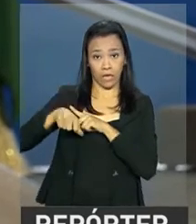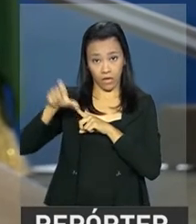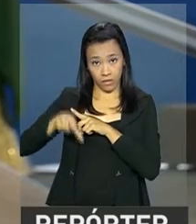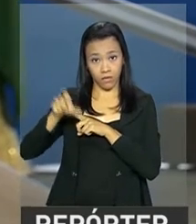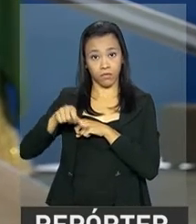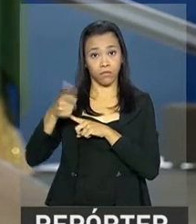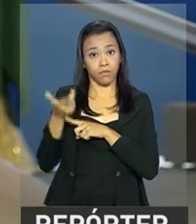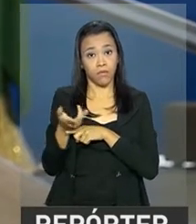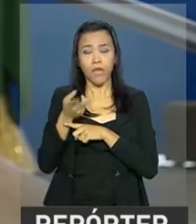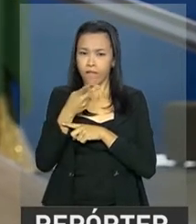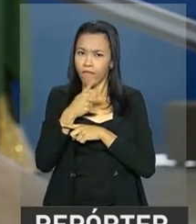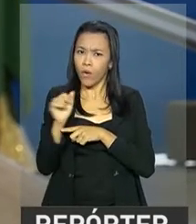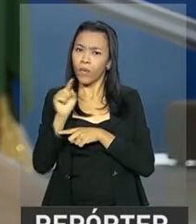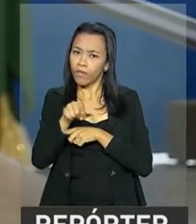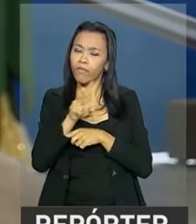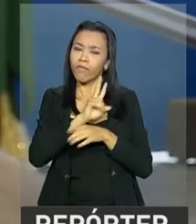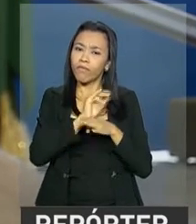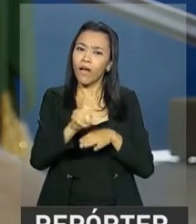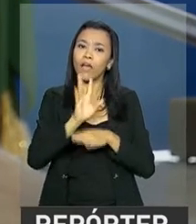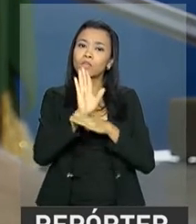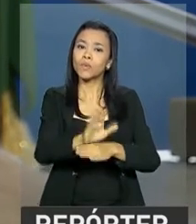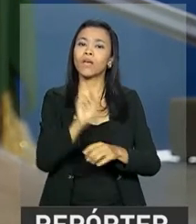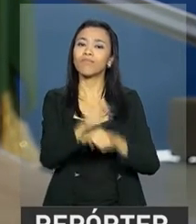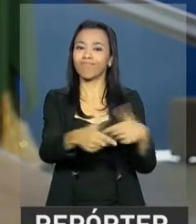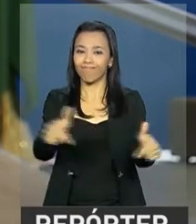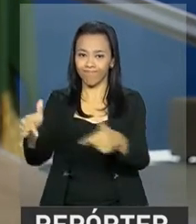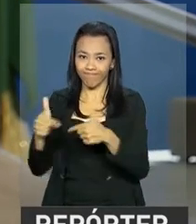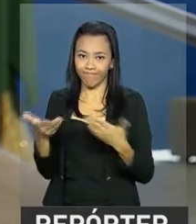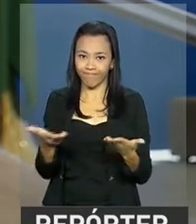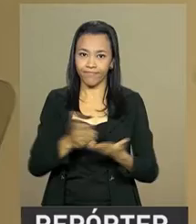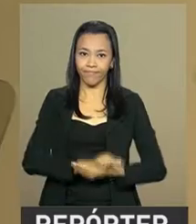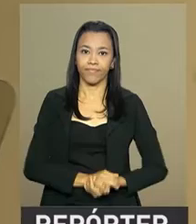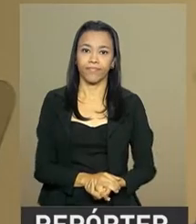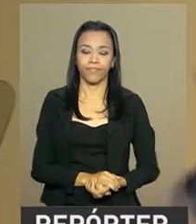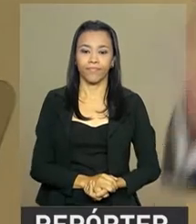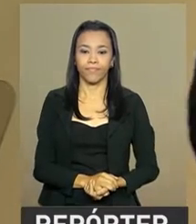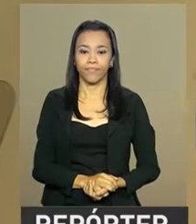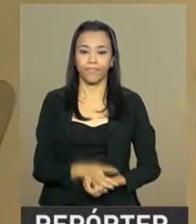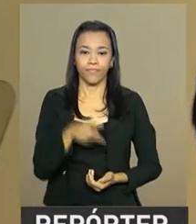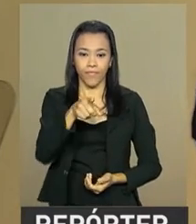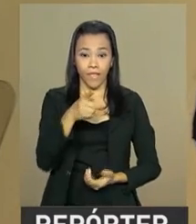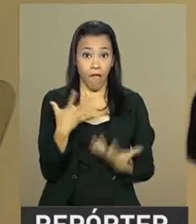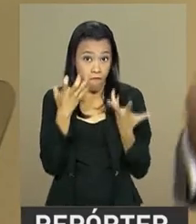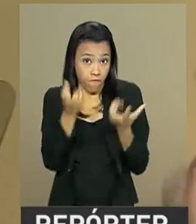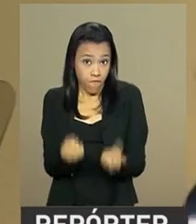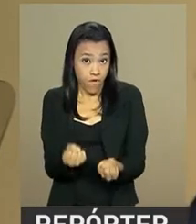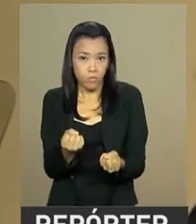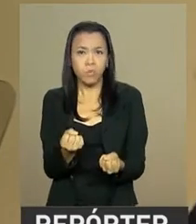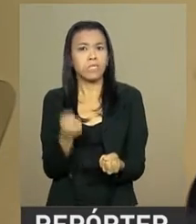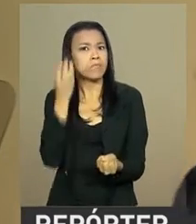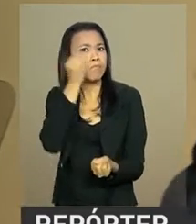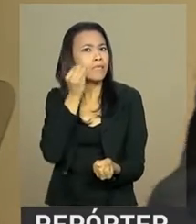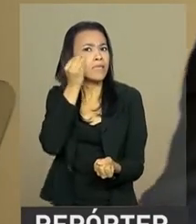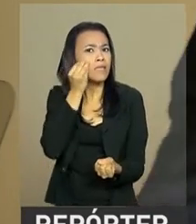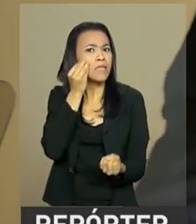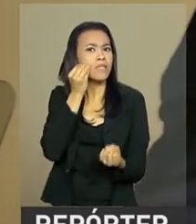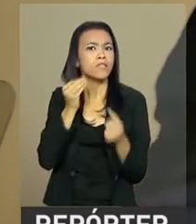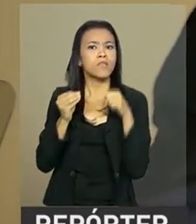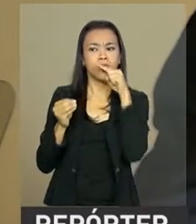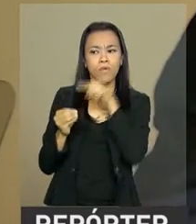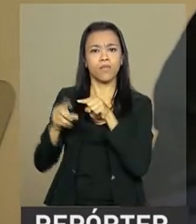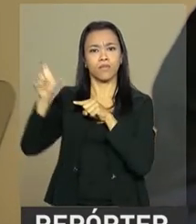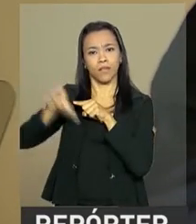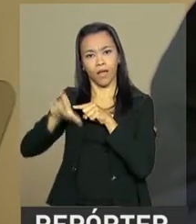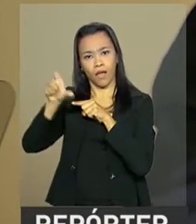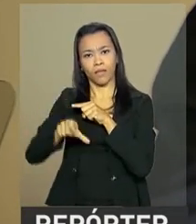disse que a medida deve ajudar na geração de empregos nós vamos fazer uma experiência com este cartão reforma que é mais